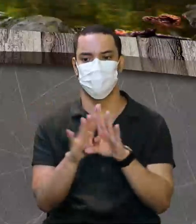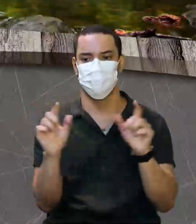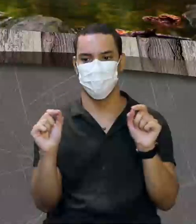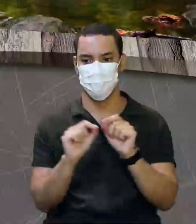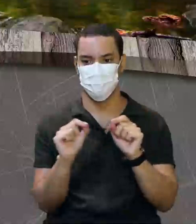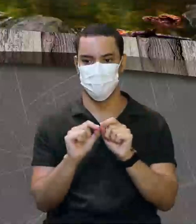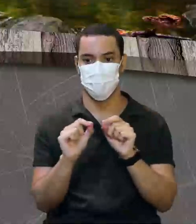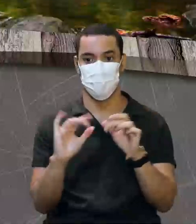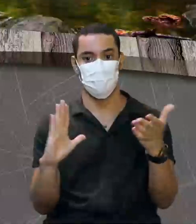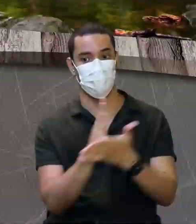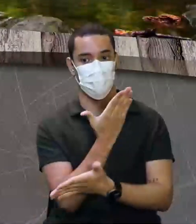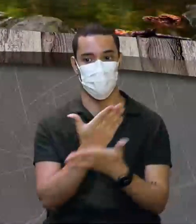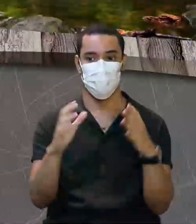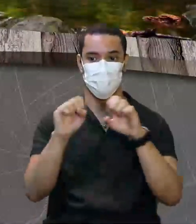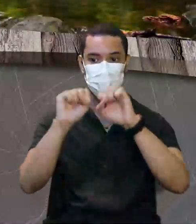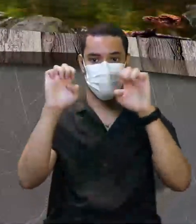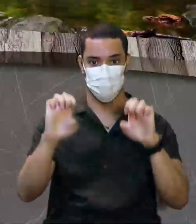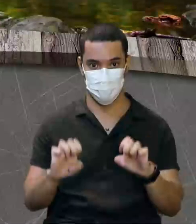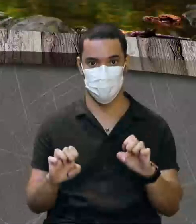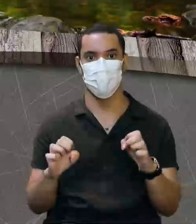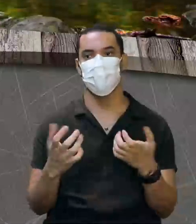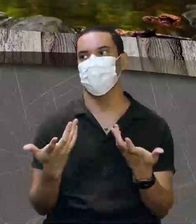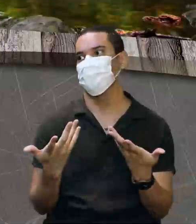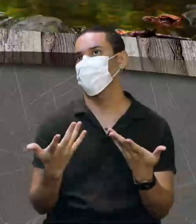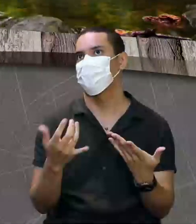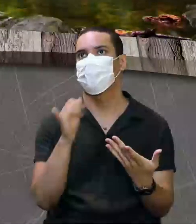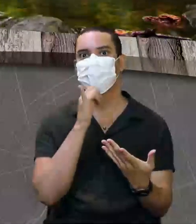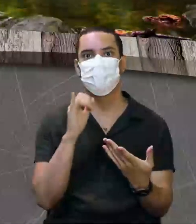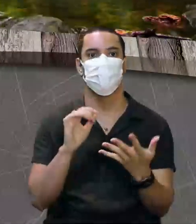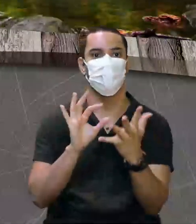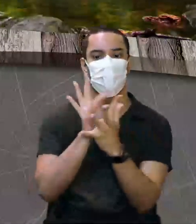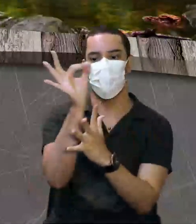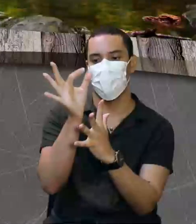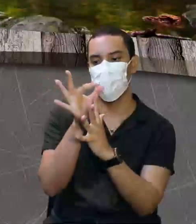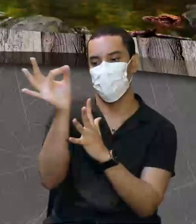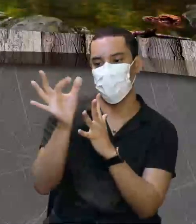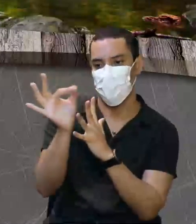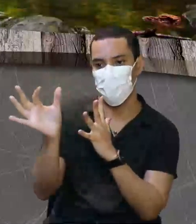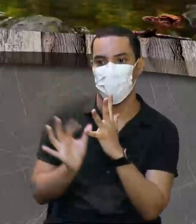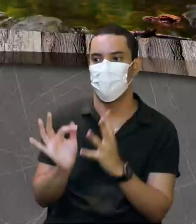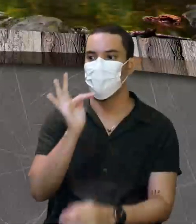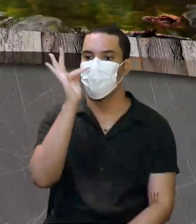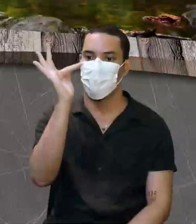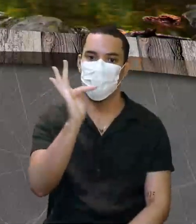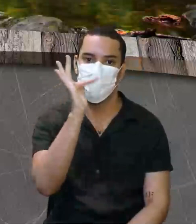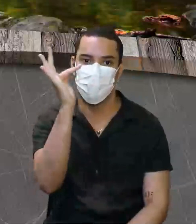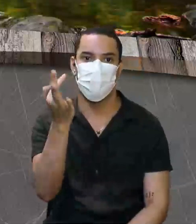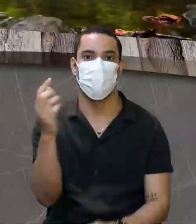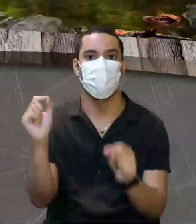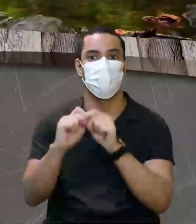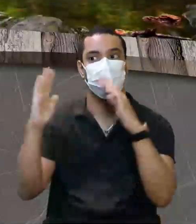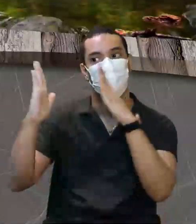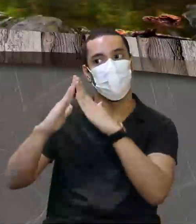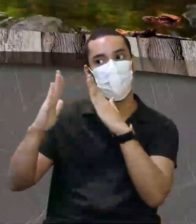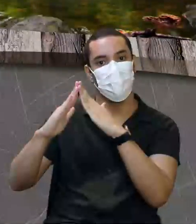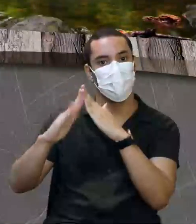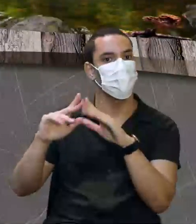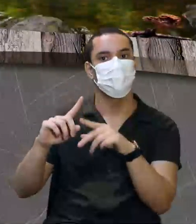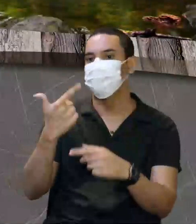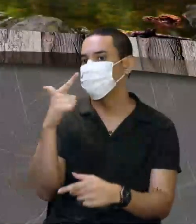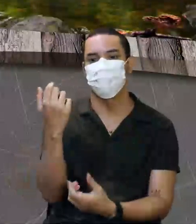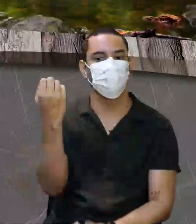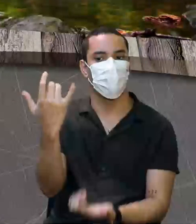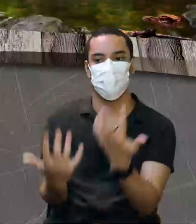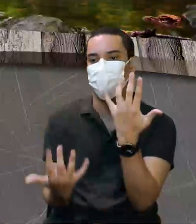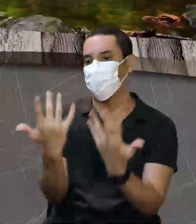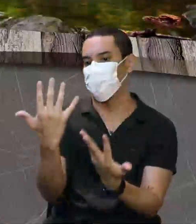fazer algumas estruturas com galhos, com folhas para fazer abrigos, né? Ainda não tinha fogo, mas eles